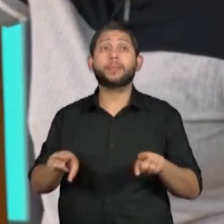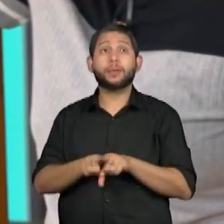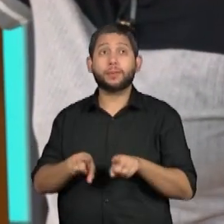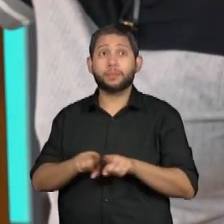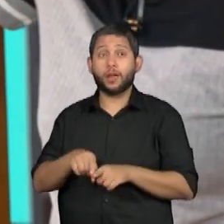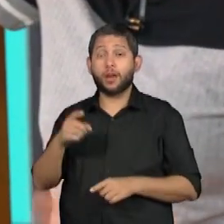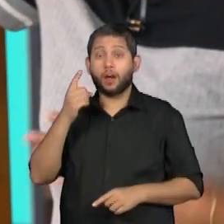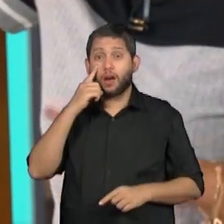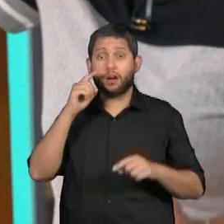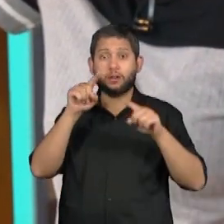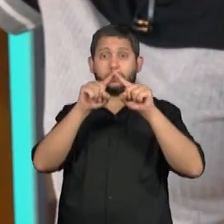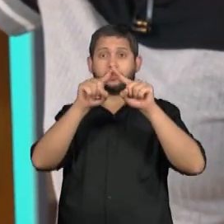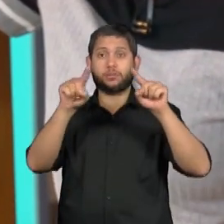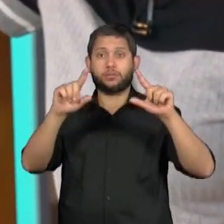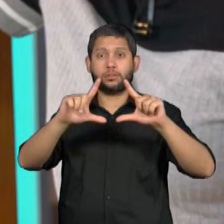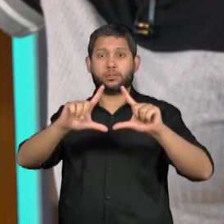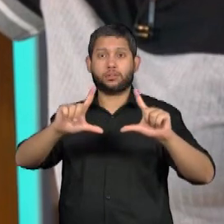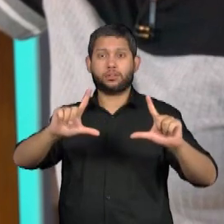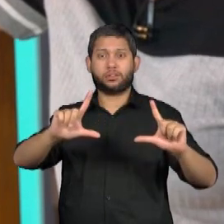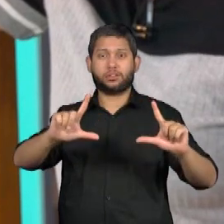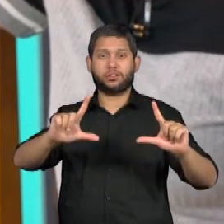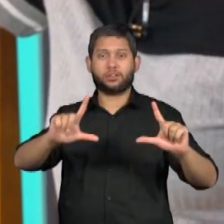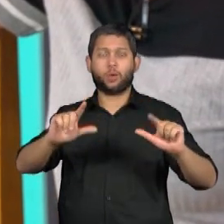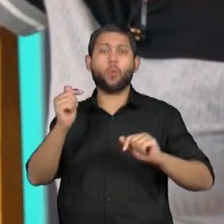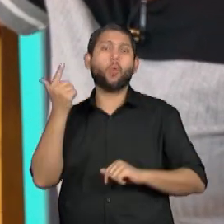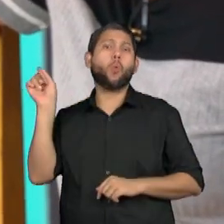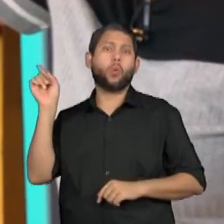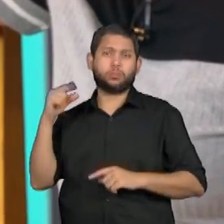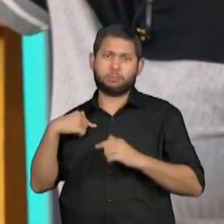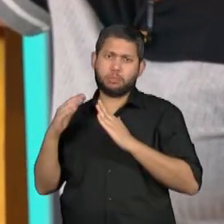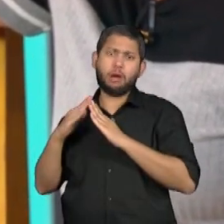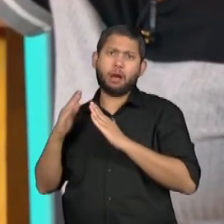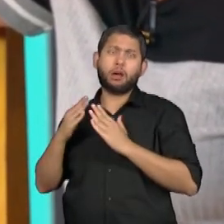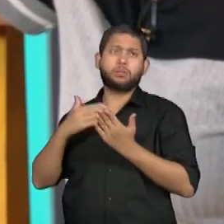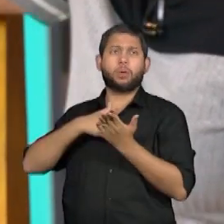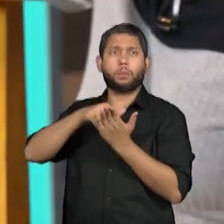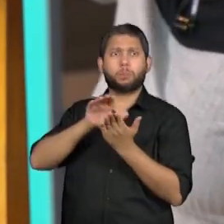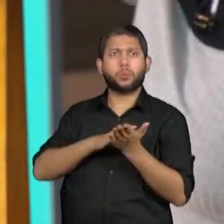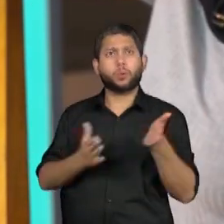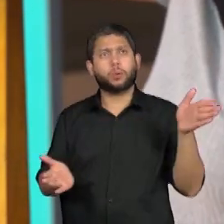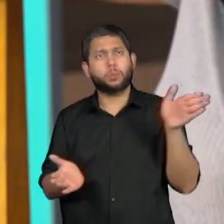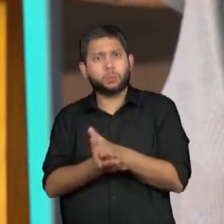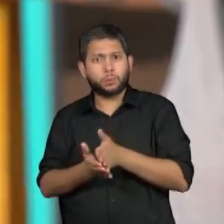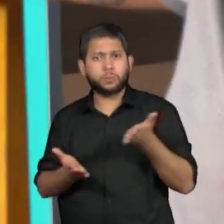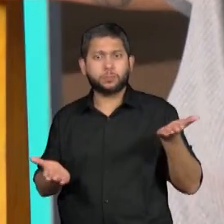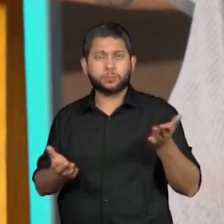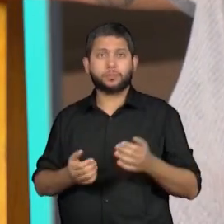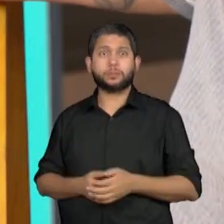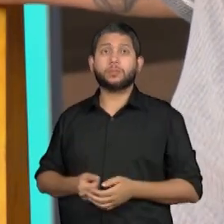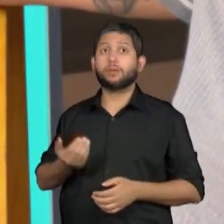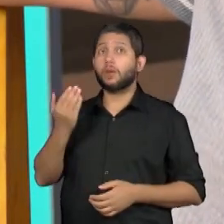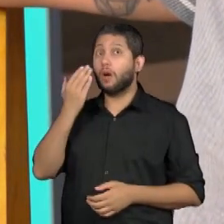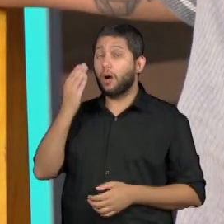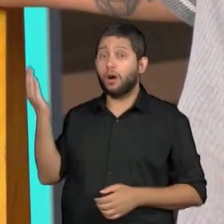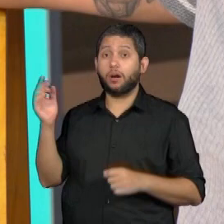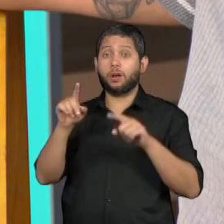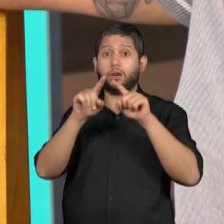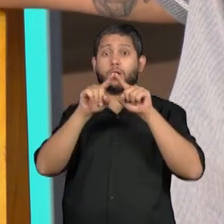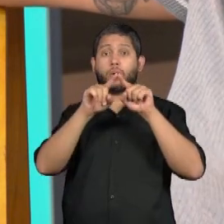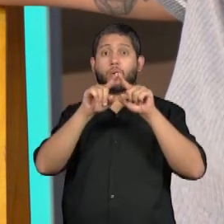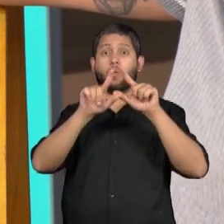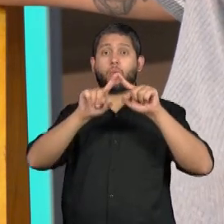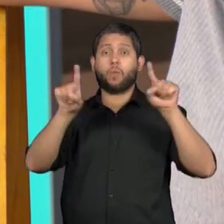esse trapézio com outro objeto que eu encontrei lá na minha casa. Já tinha produzido esse quadrado